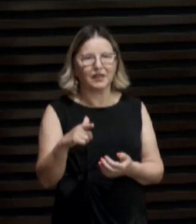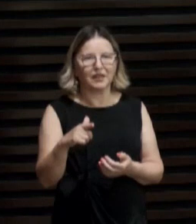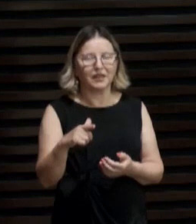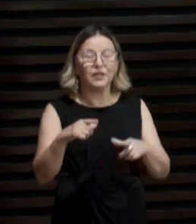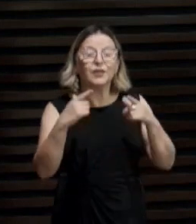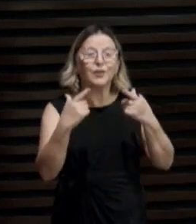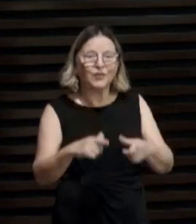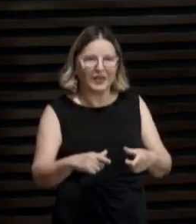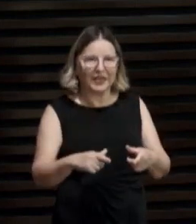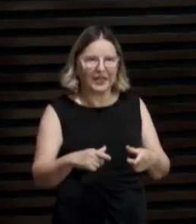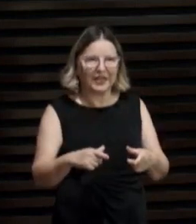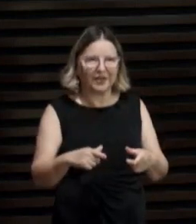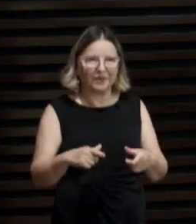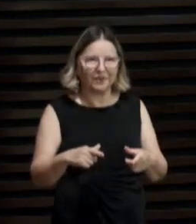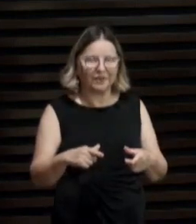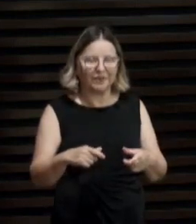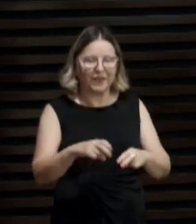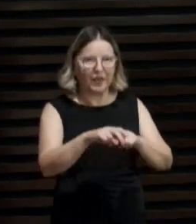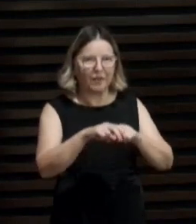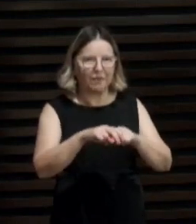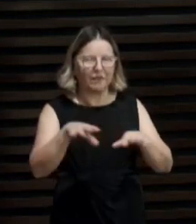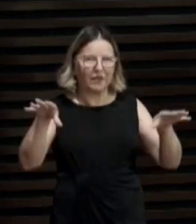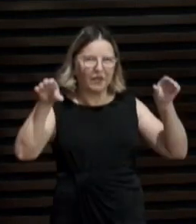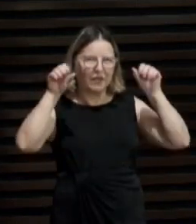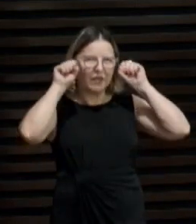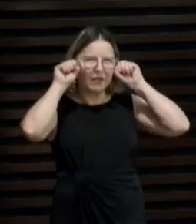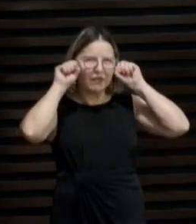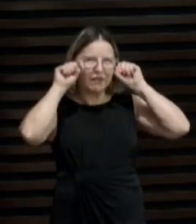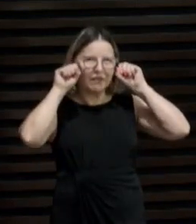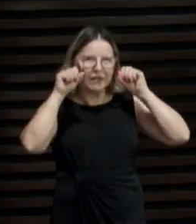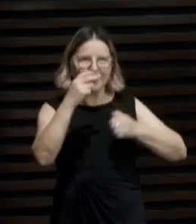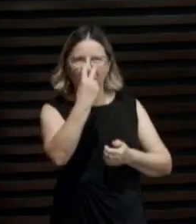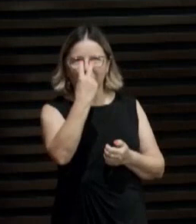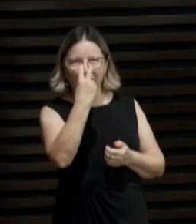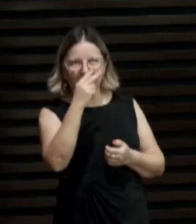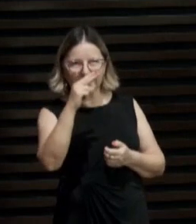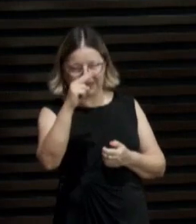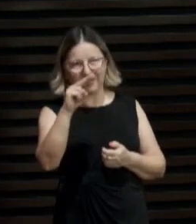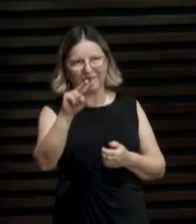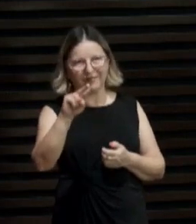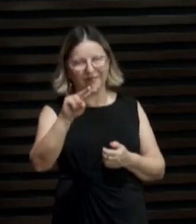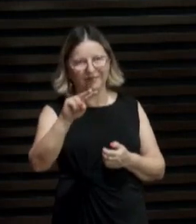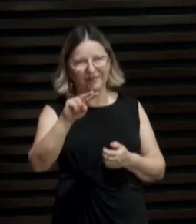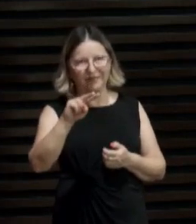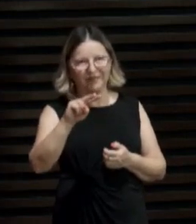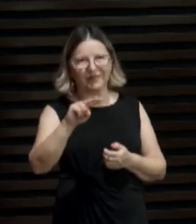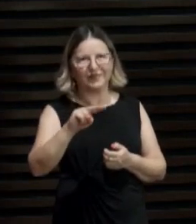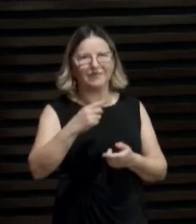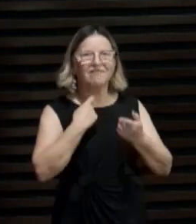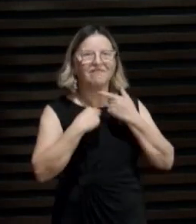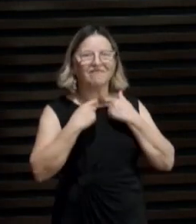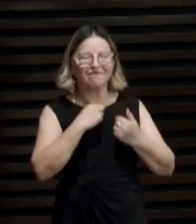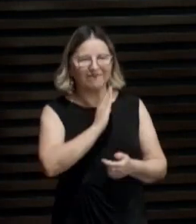audição, nossos sentimentos, a nossa sensualidade. E aí entra o pecado, que está no coração do homem, que vem contaminar.